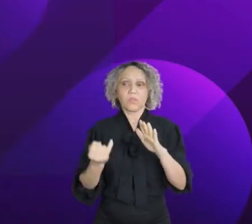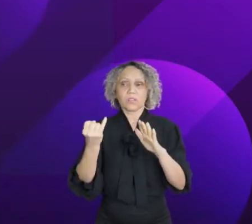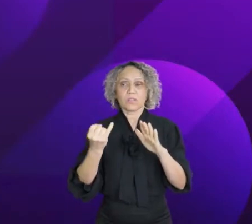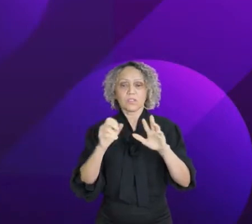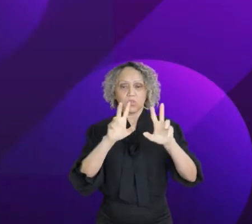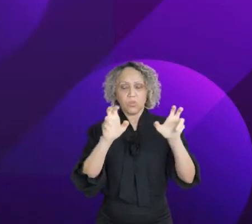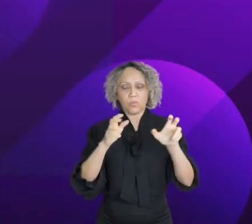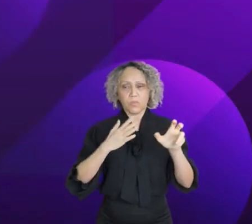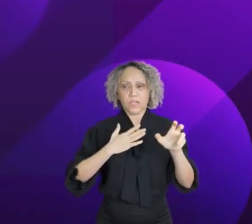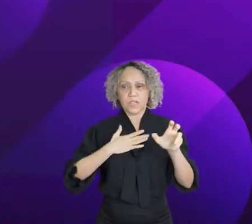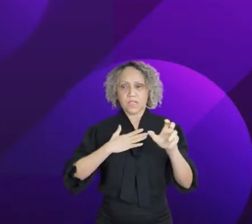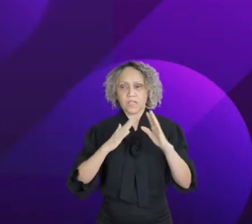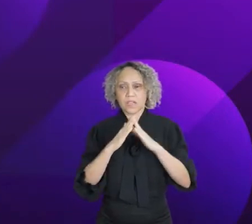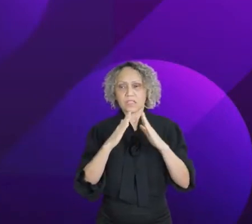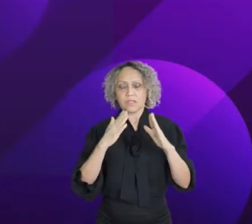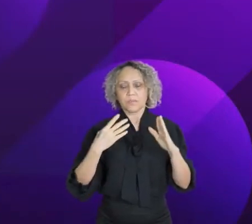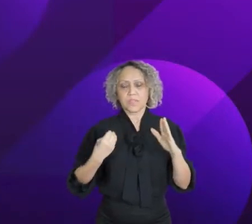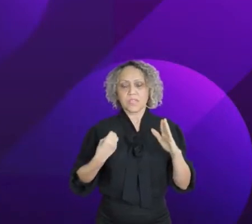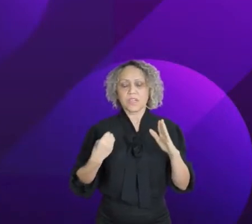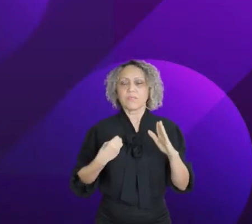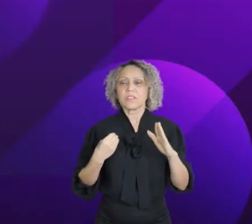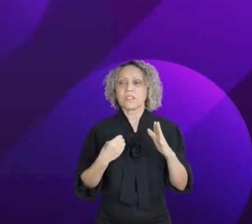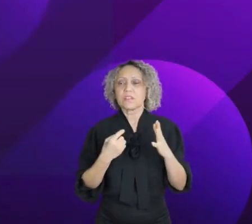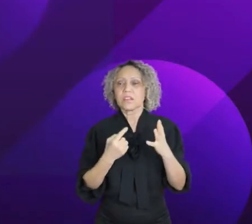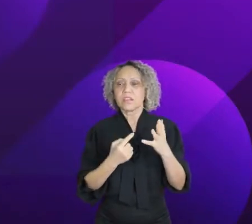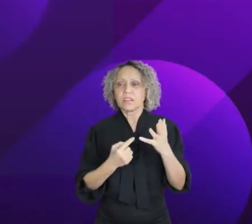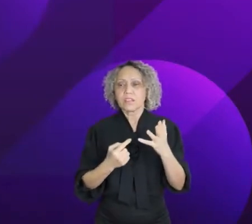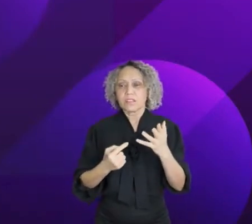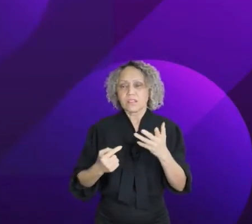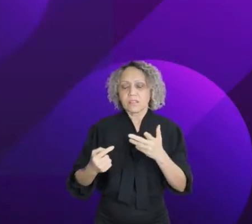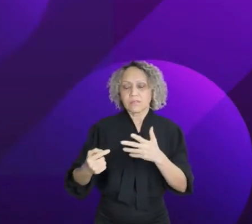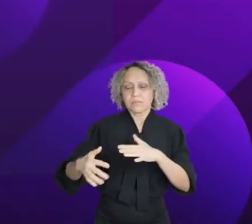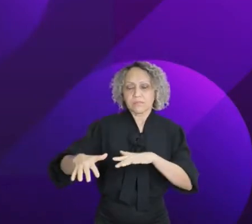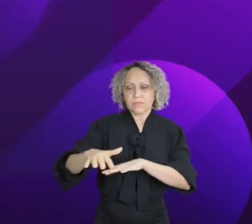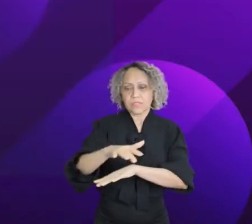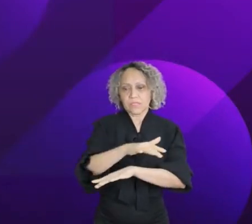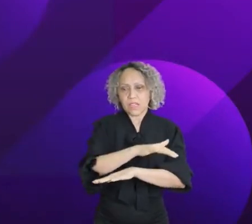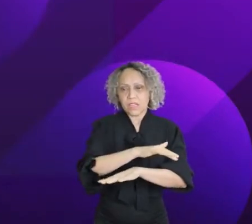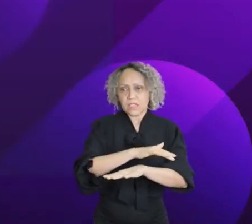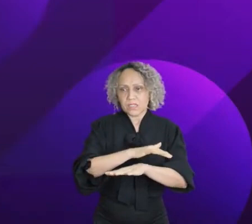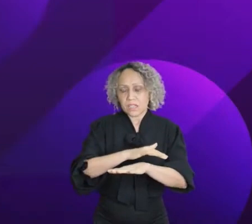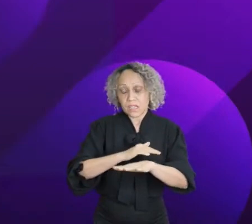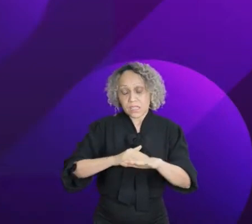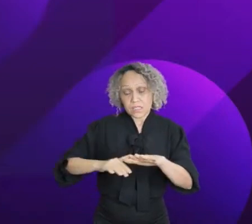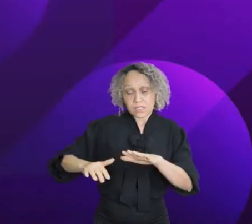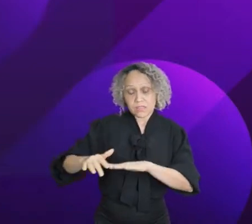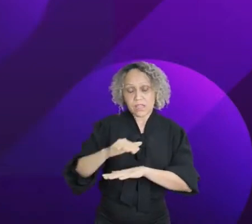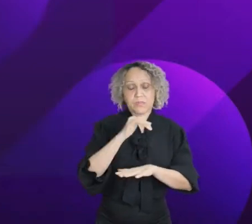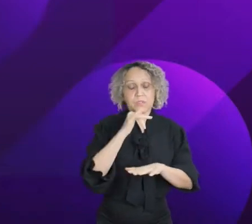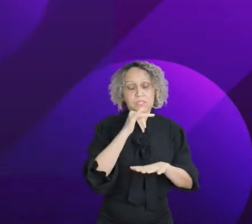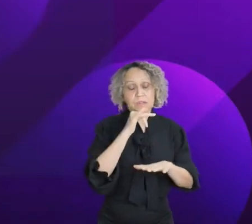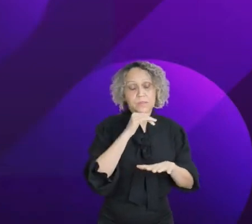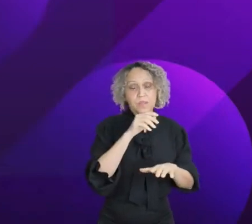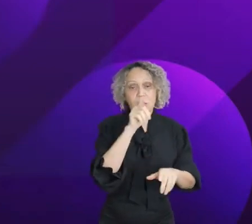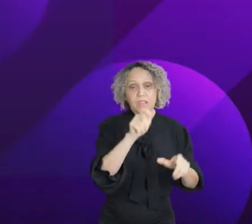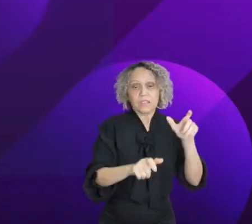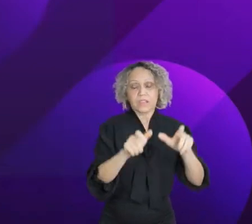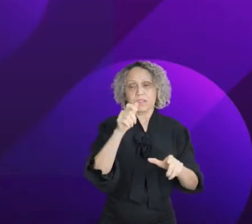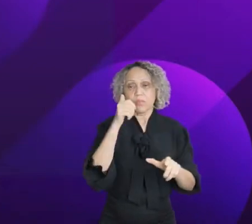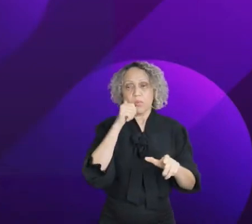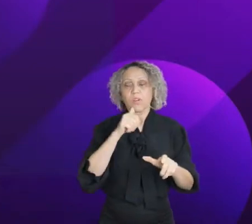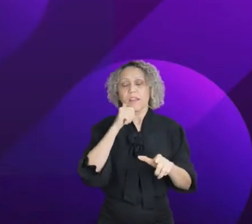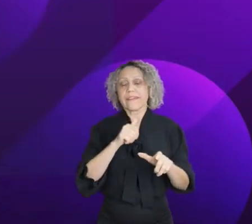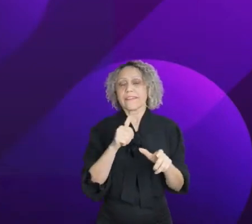ao encontro da transversalidade do atendimento das mulheres em situação de vulnerabilidade, né? Então,